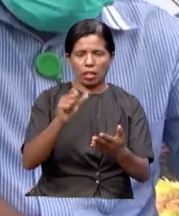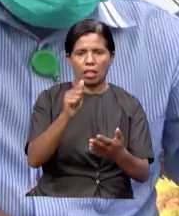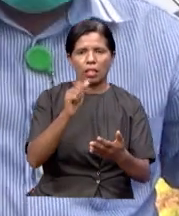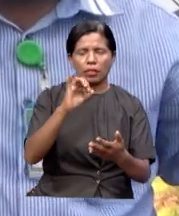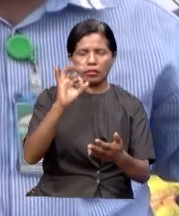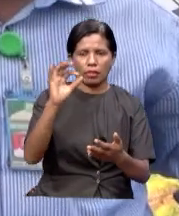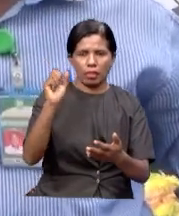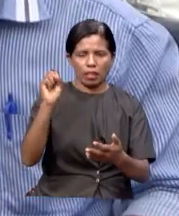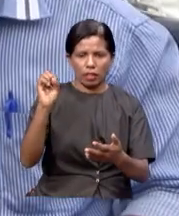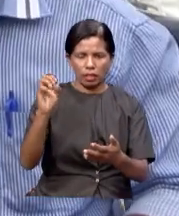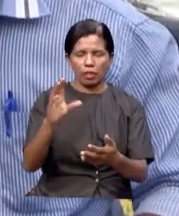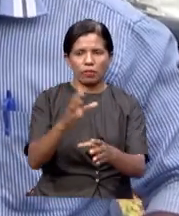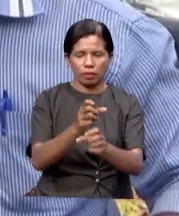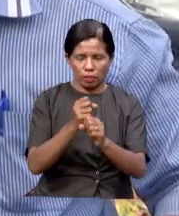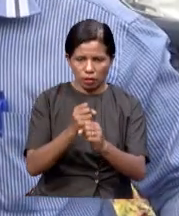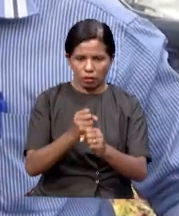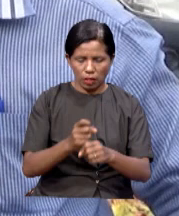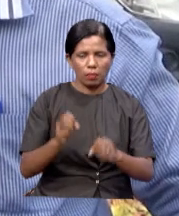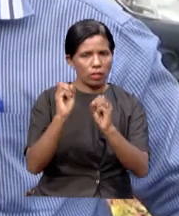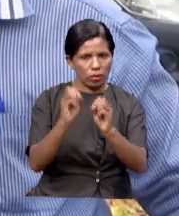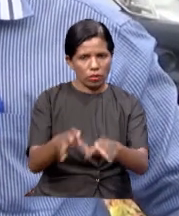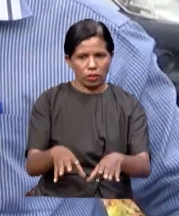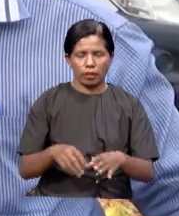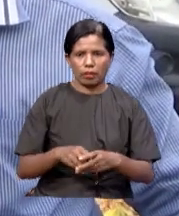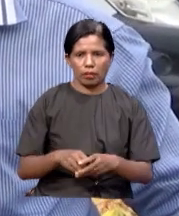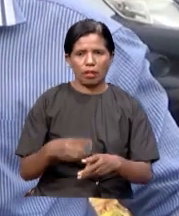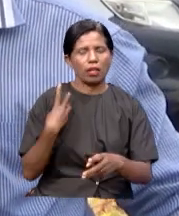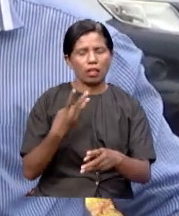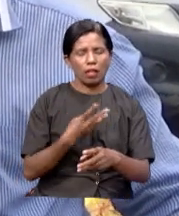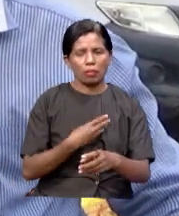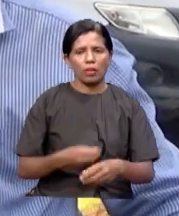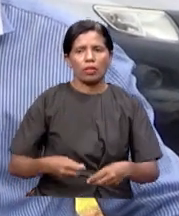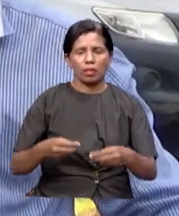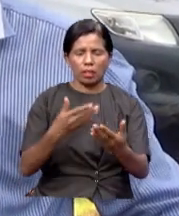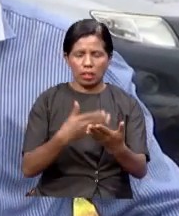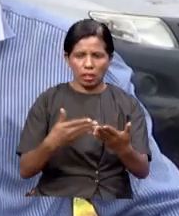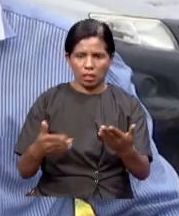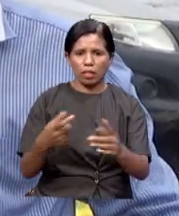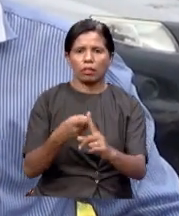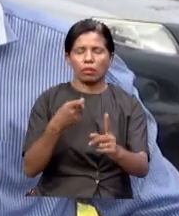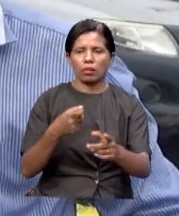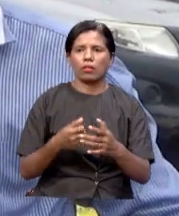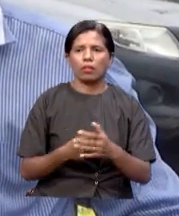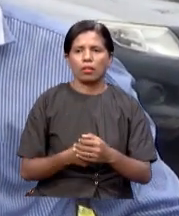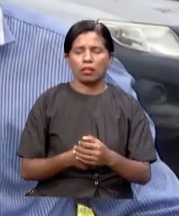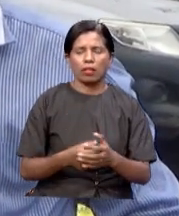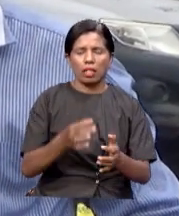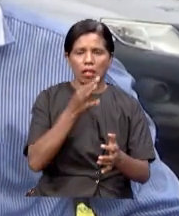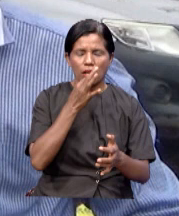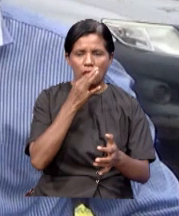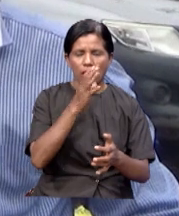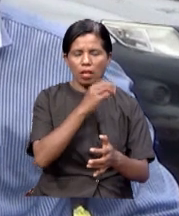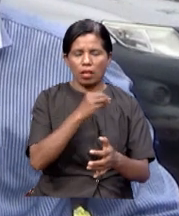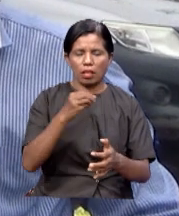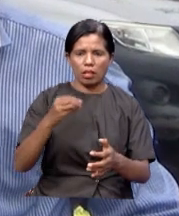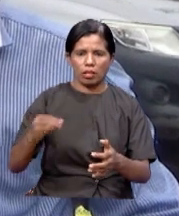e destruição do. Ba produto sirene beke, ou em ami hal destruição, produtos maiusi, aí há nomos ba